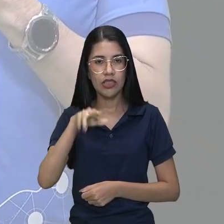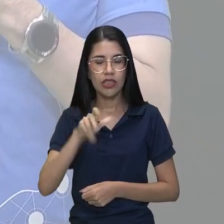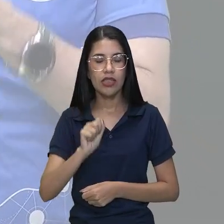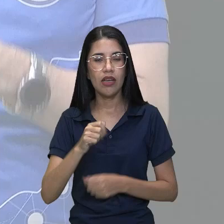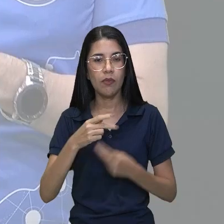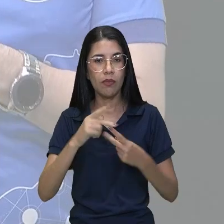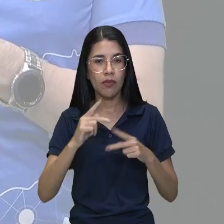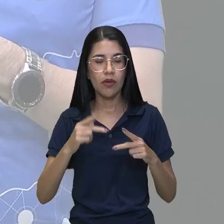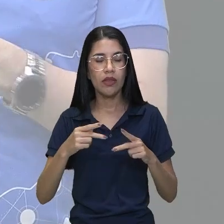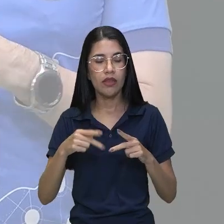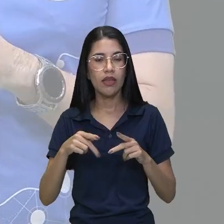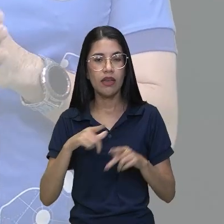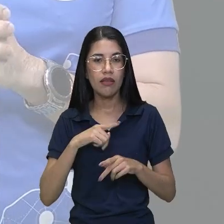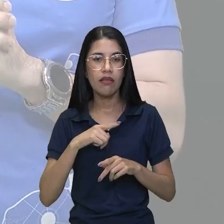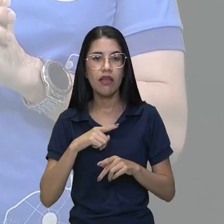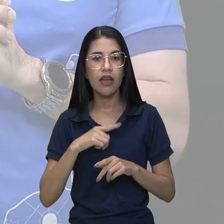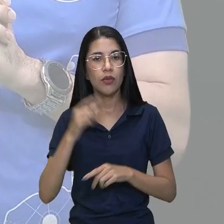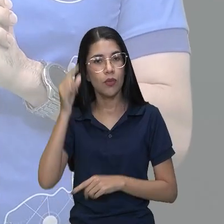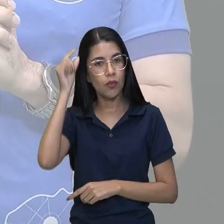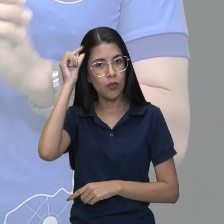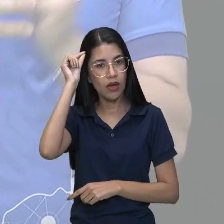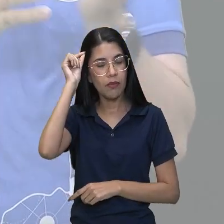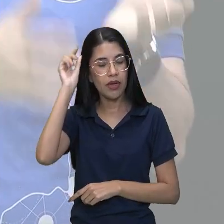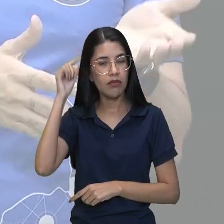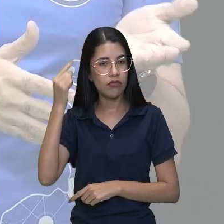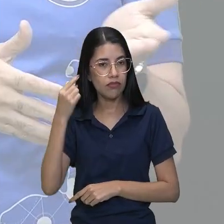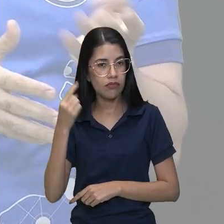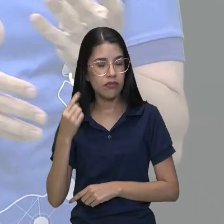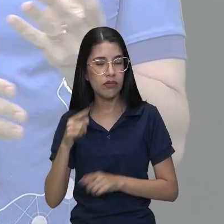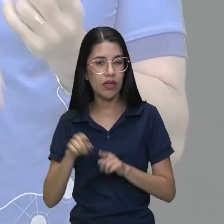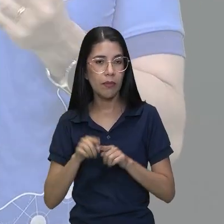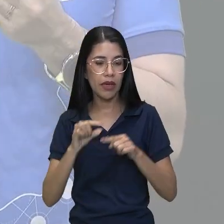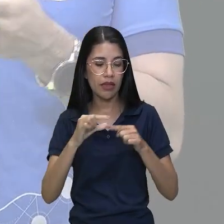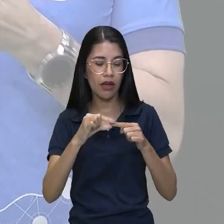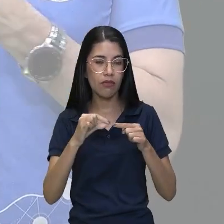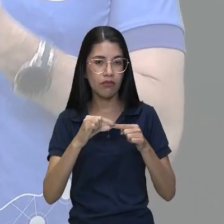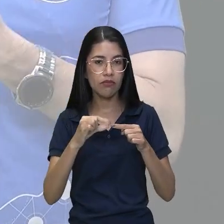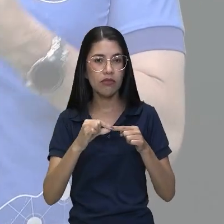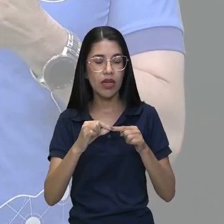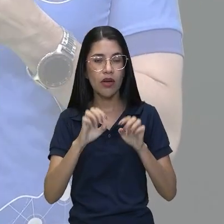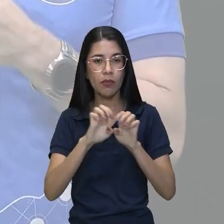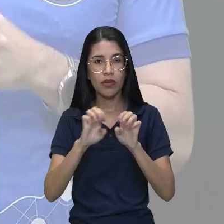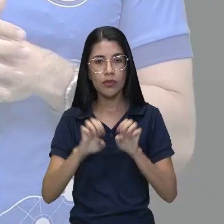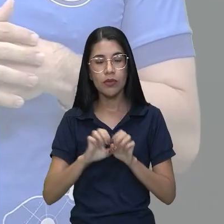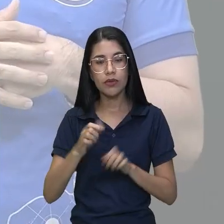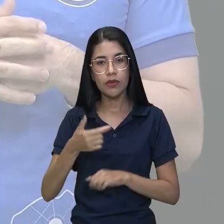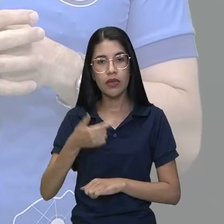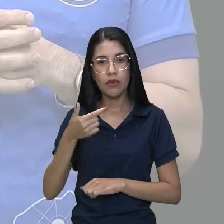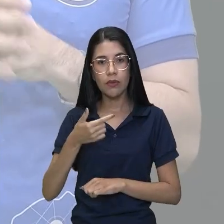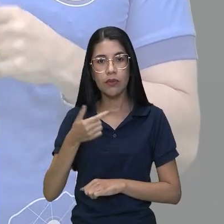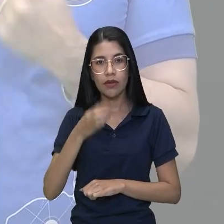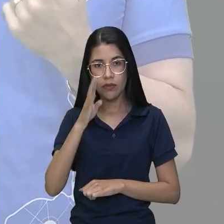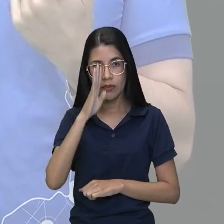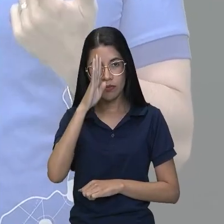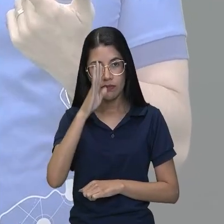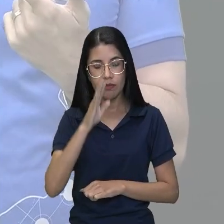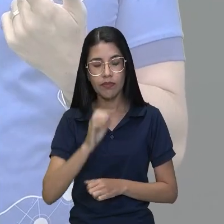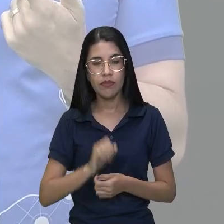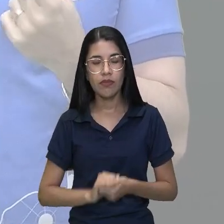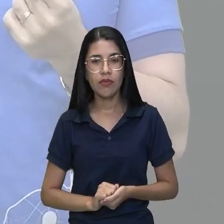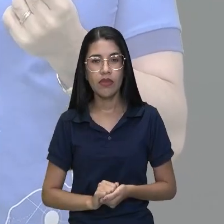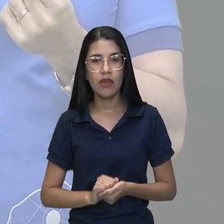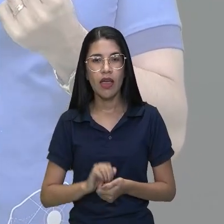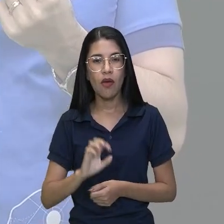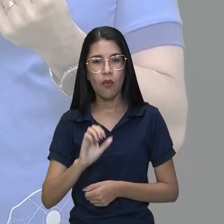proteína presente no cabelo, tá? E nas unhas tem estrutura secundária predominante, a